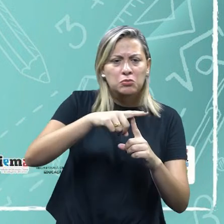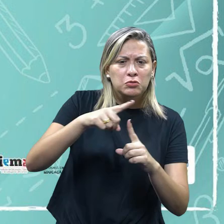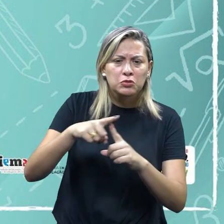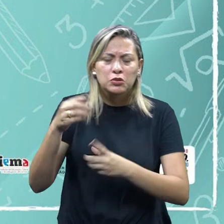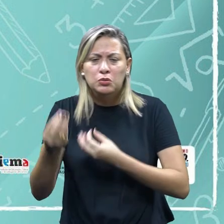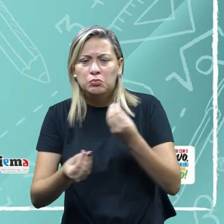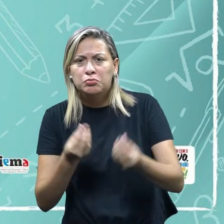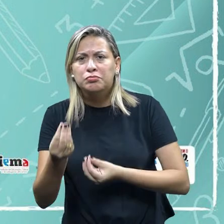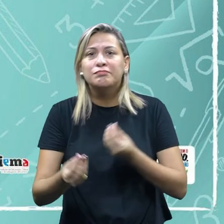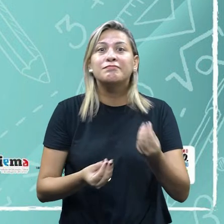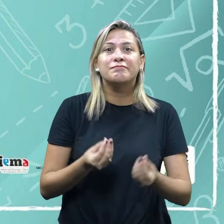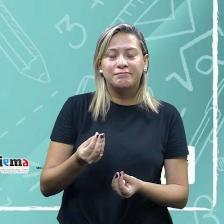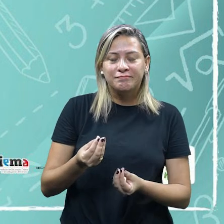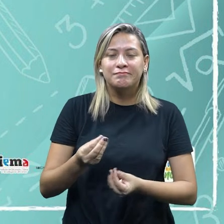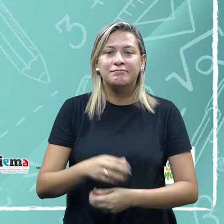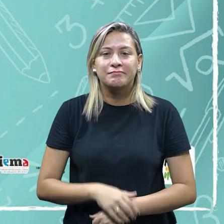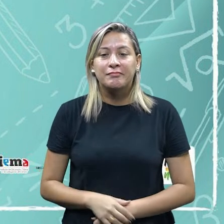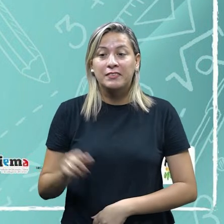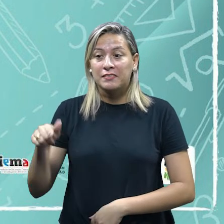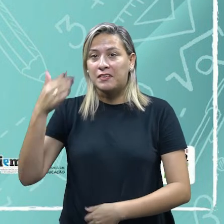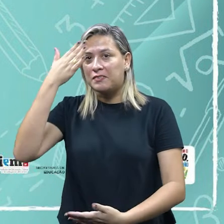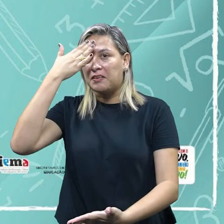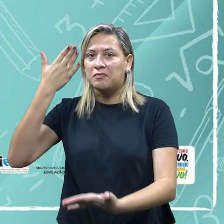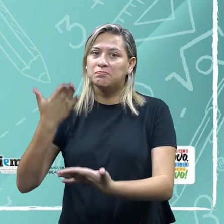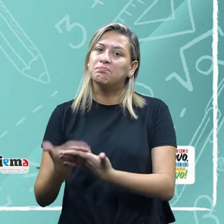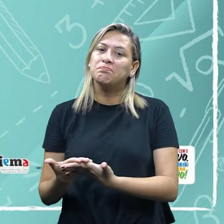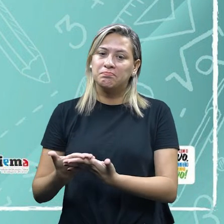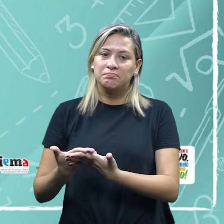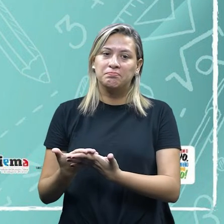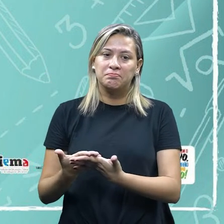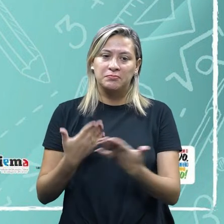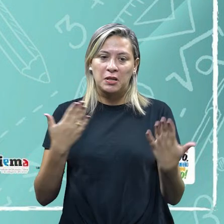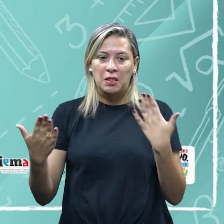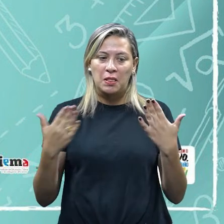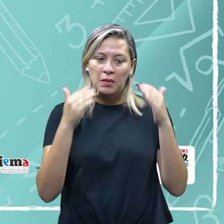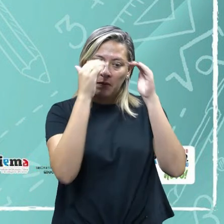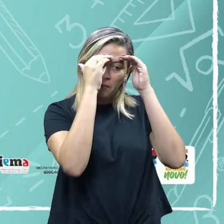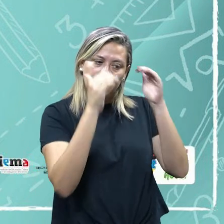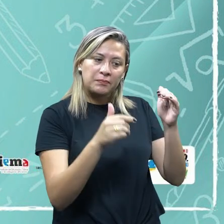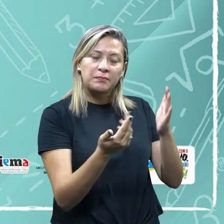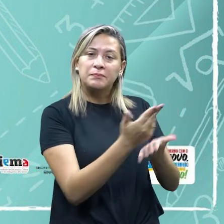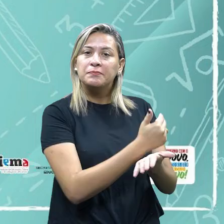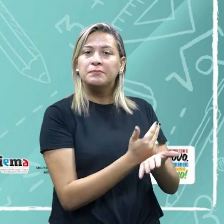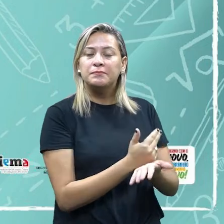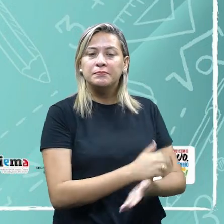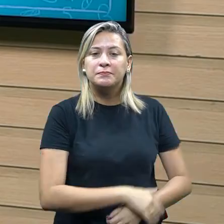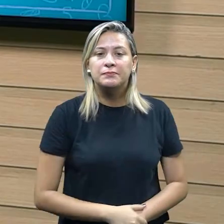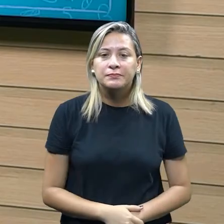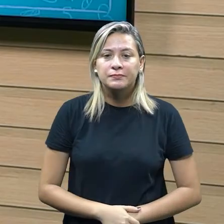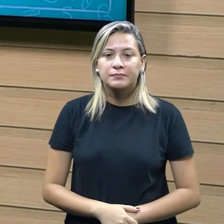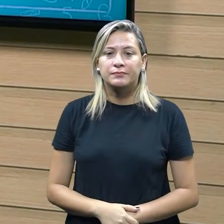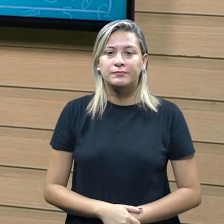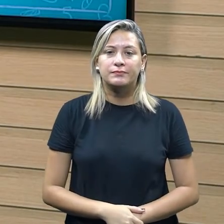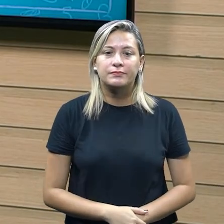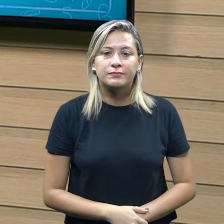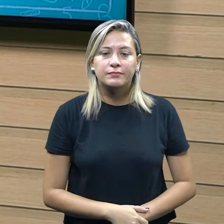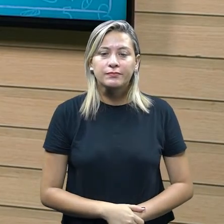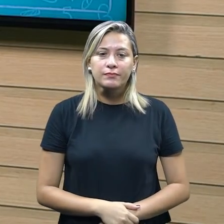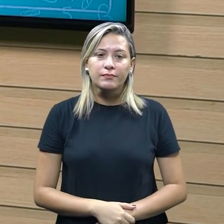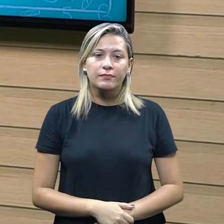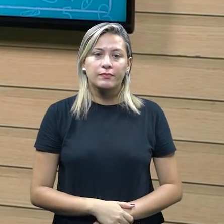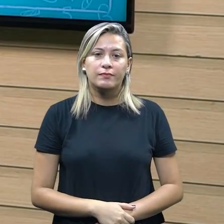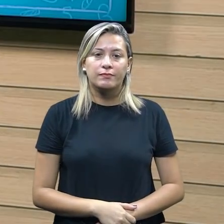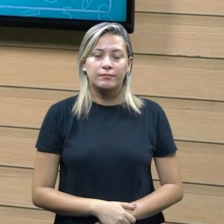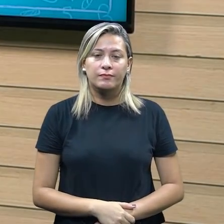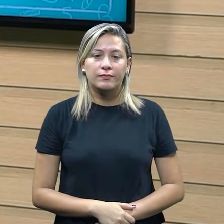que são reproduzidas de maneira mais fiel ao que se espera, né? Isso daí já é uma grande revolução. E aí a gente consegue,